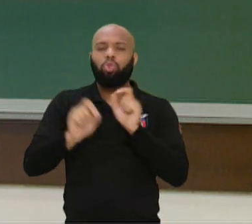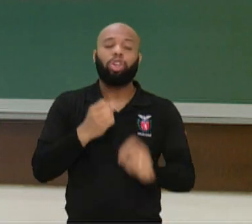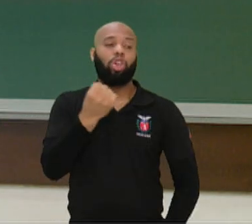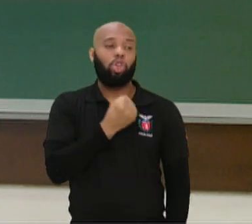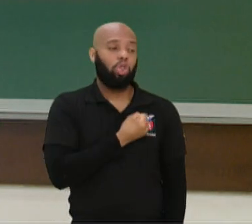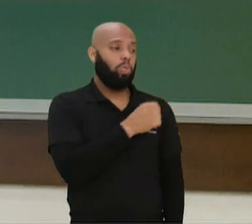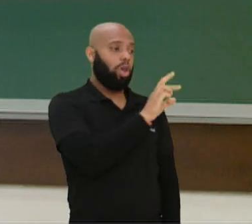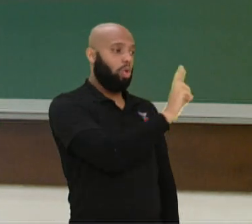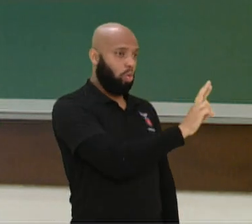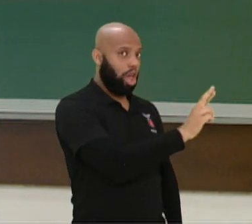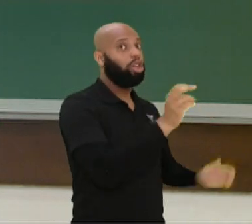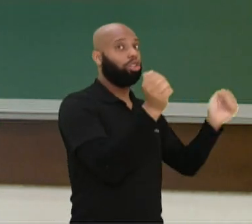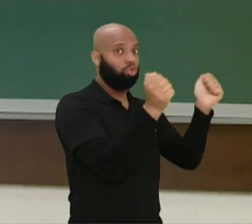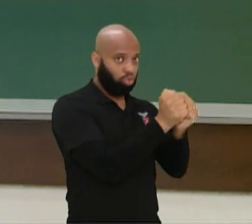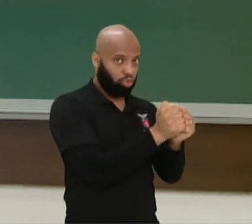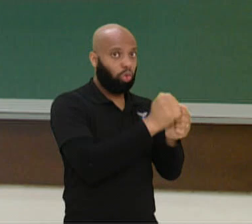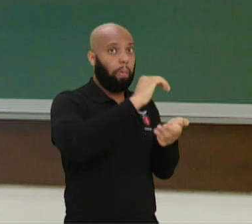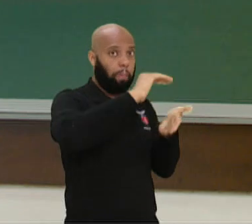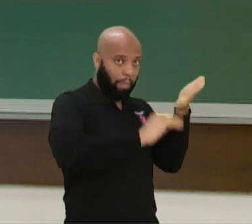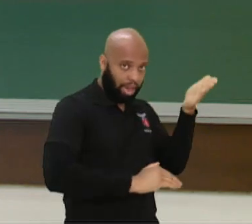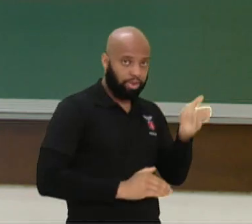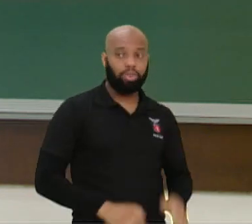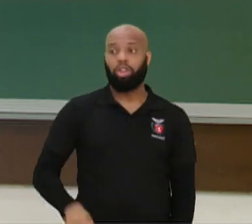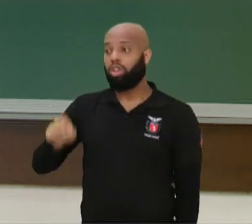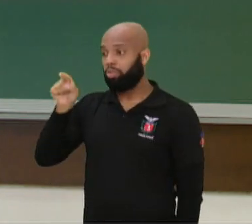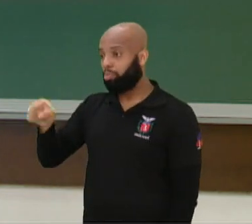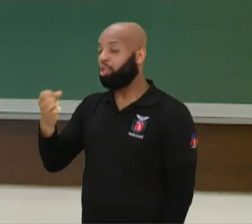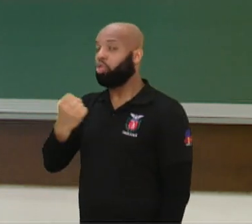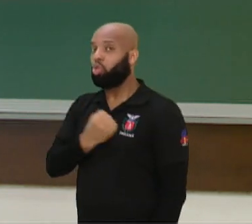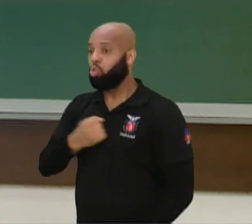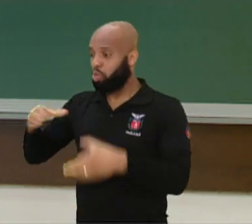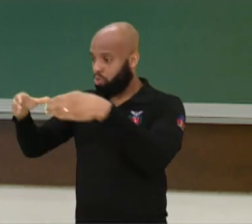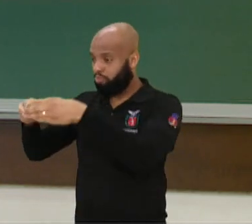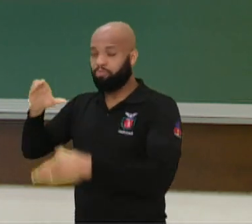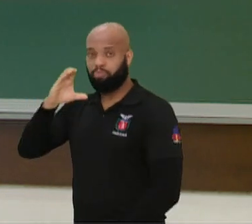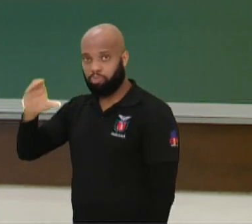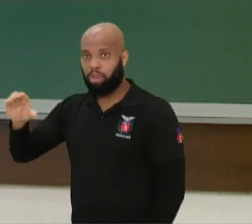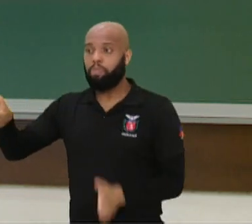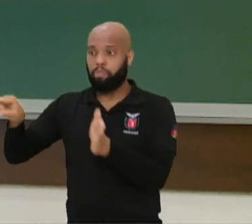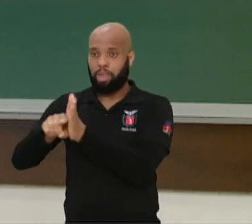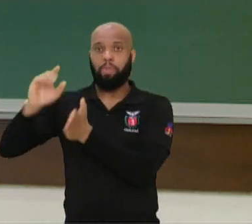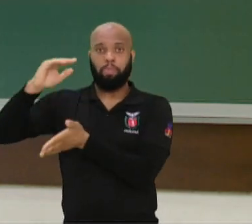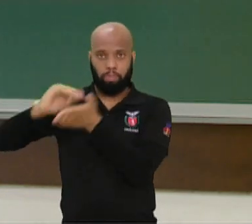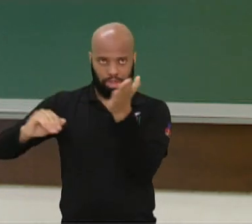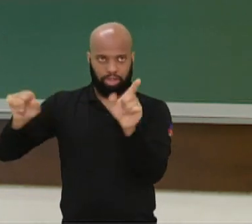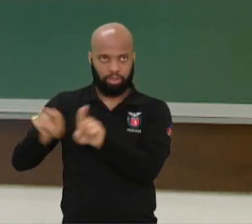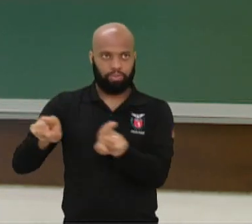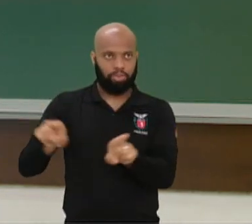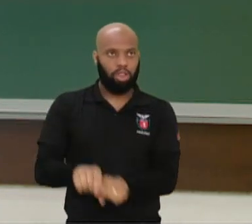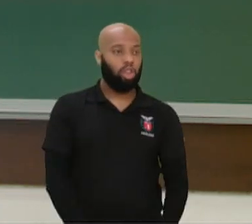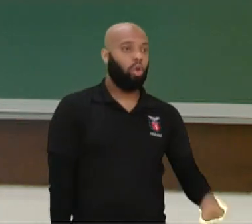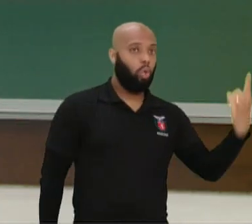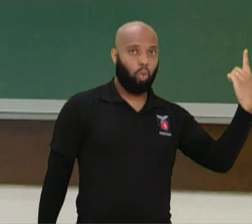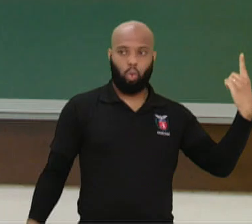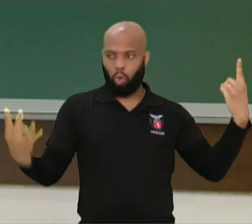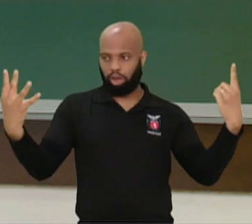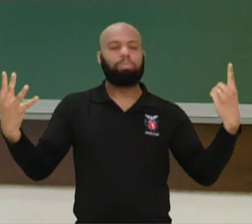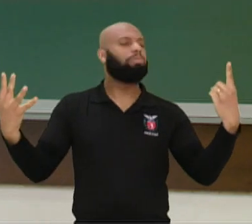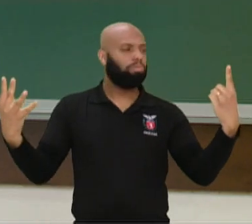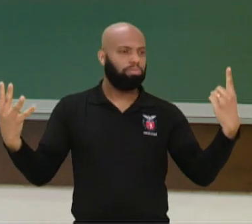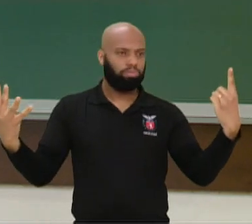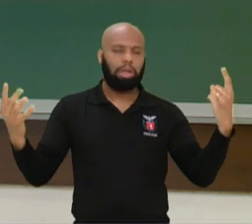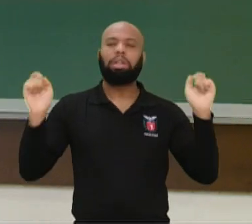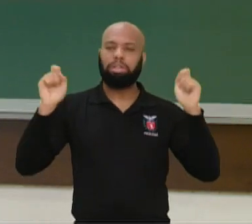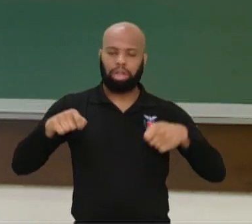parte real, parte imaginária da parte imaginária. Então, aqui, ó, 1 menos 4, que é a parte real, mais, agora a